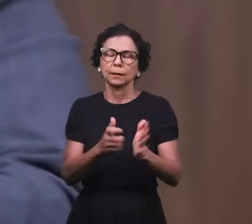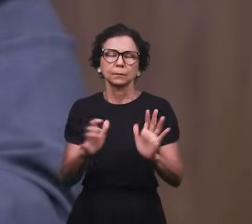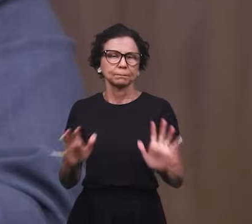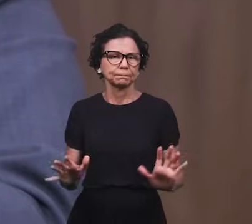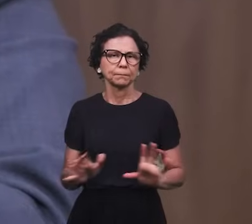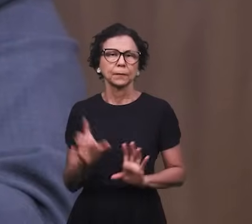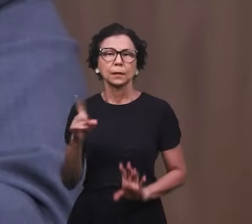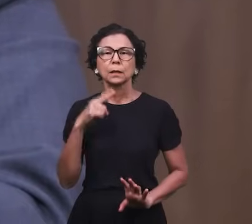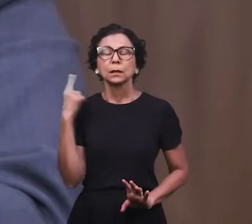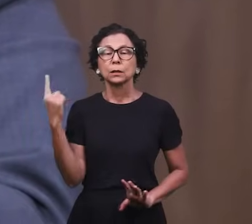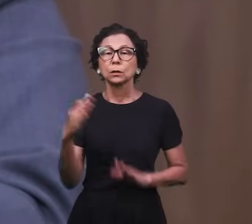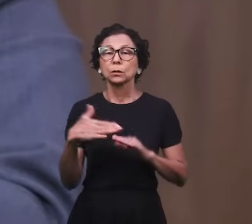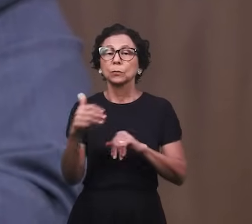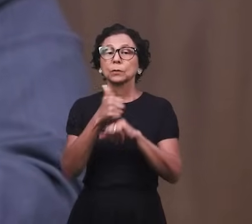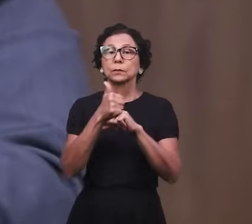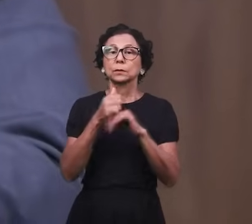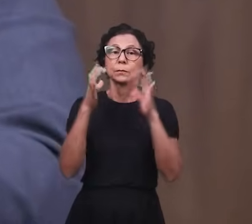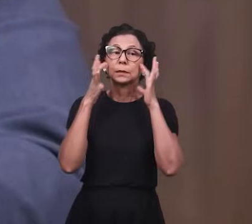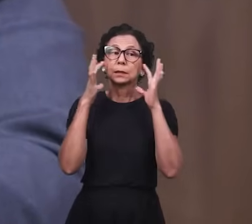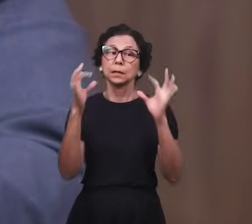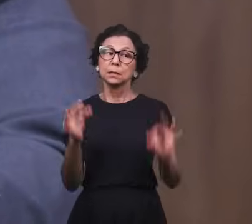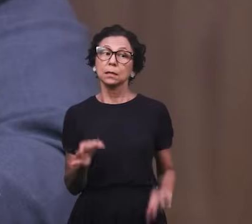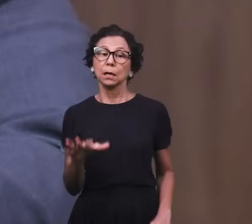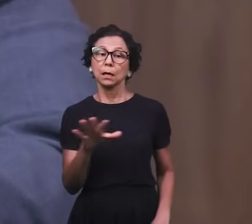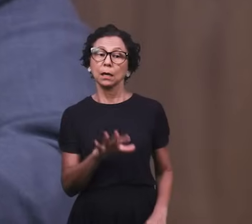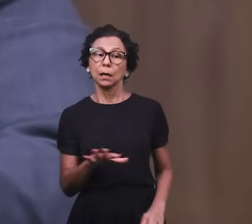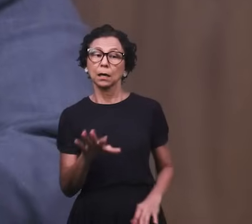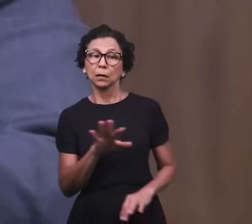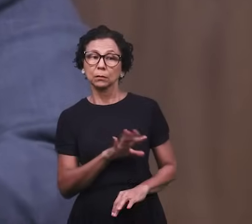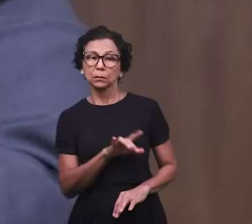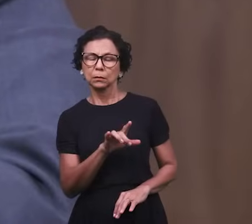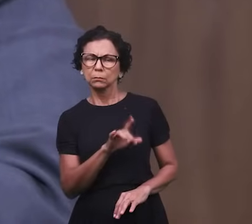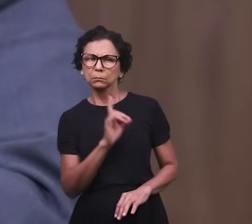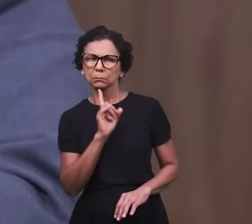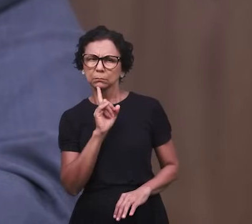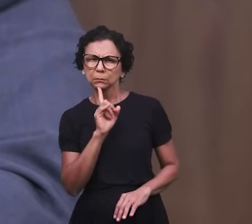nós, como profissionais, ficarmos atentos ao mercado. Olha, o